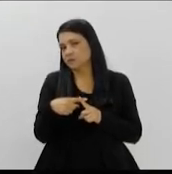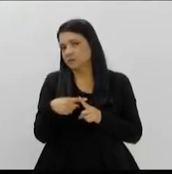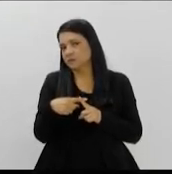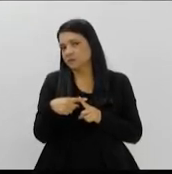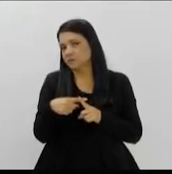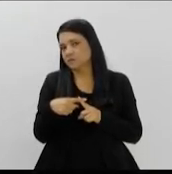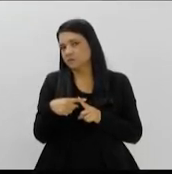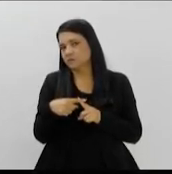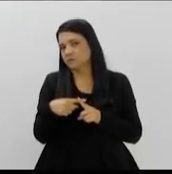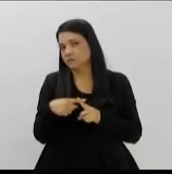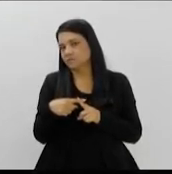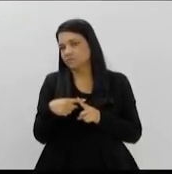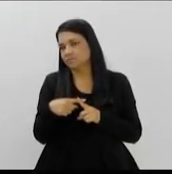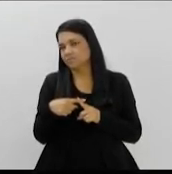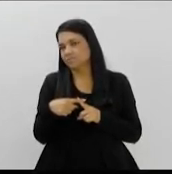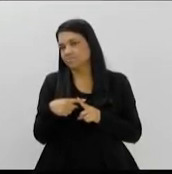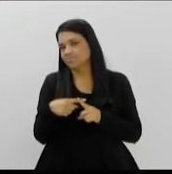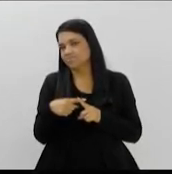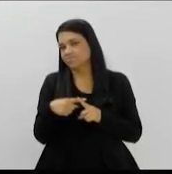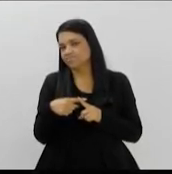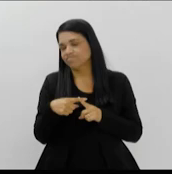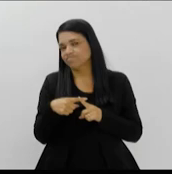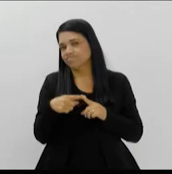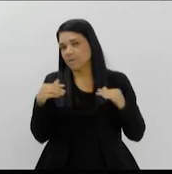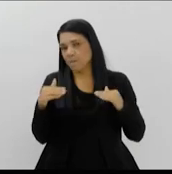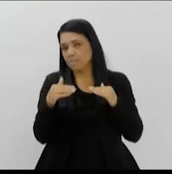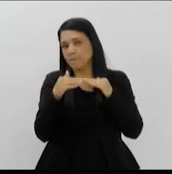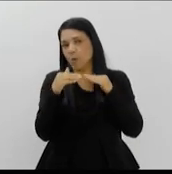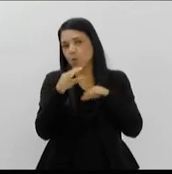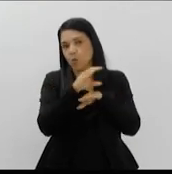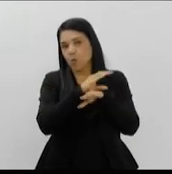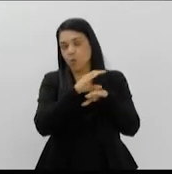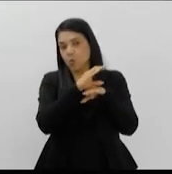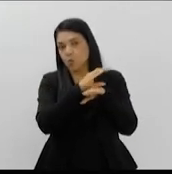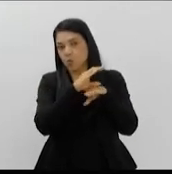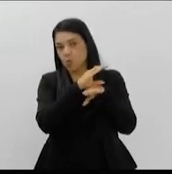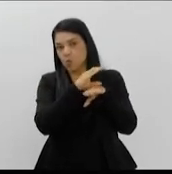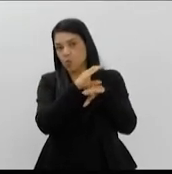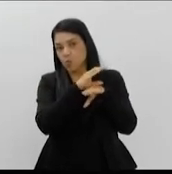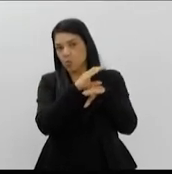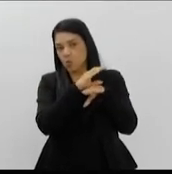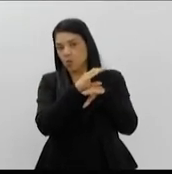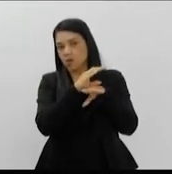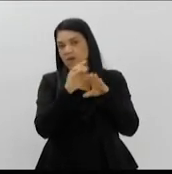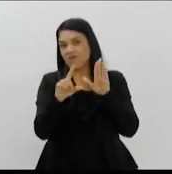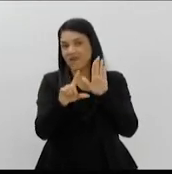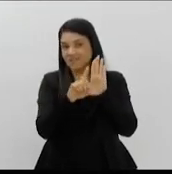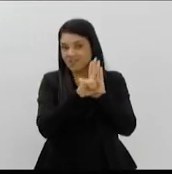é da Constituição e das leis infraconstitucionais que